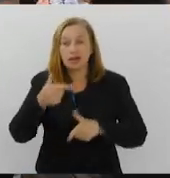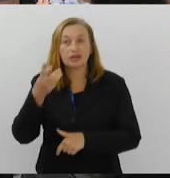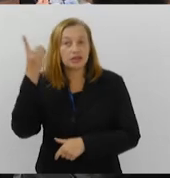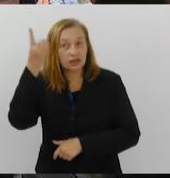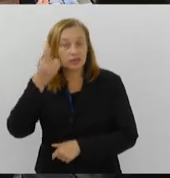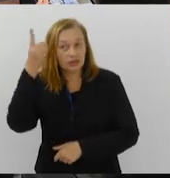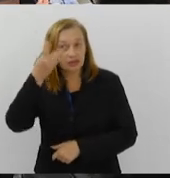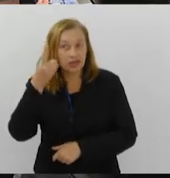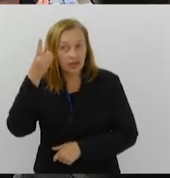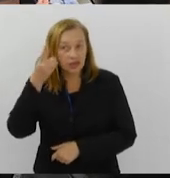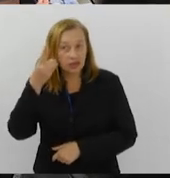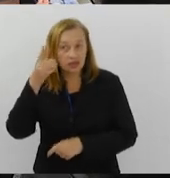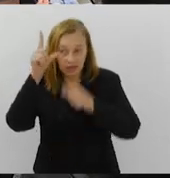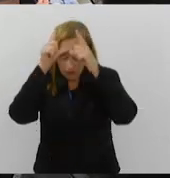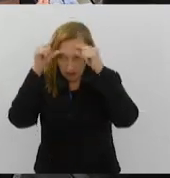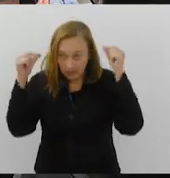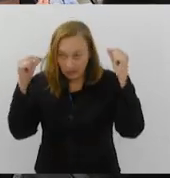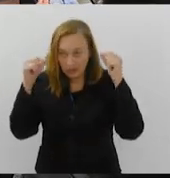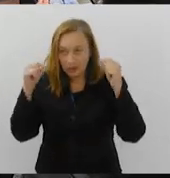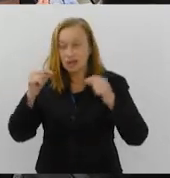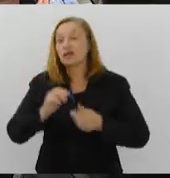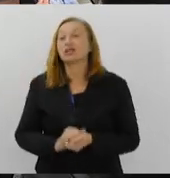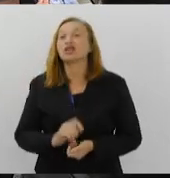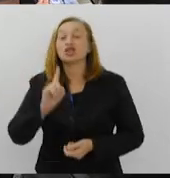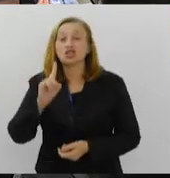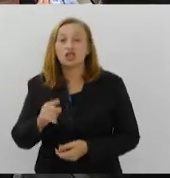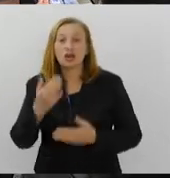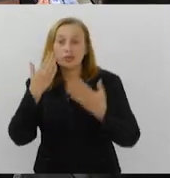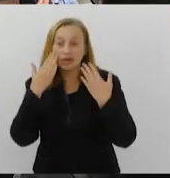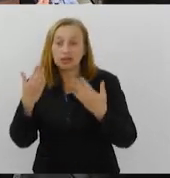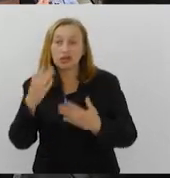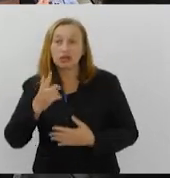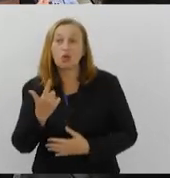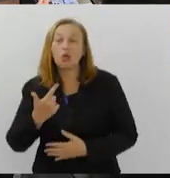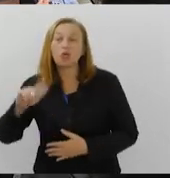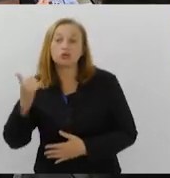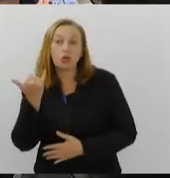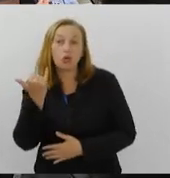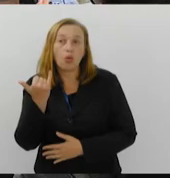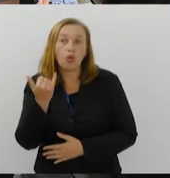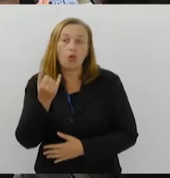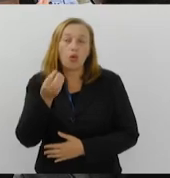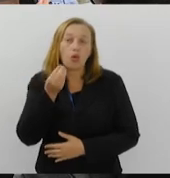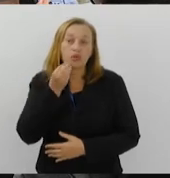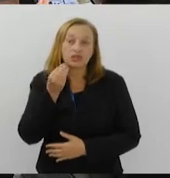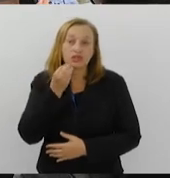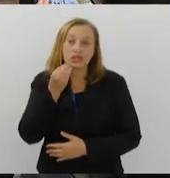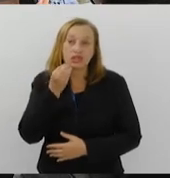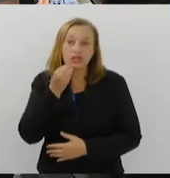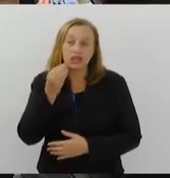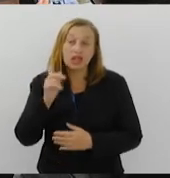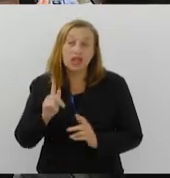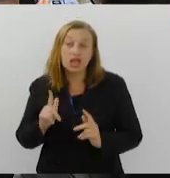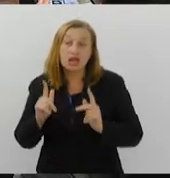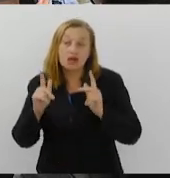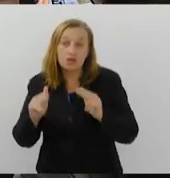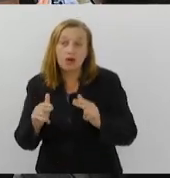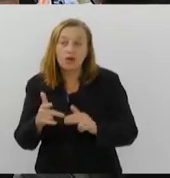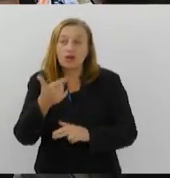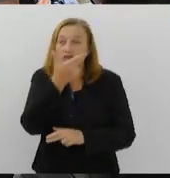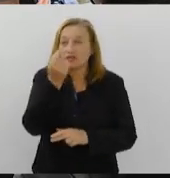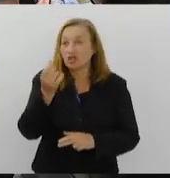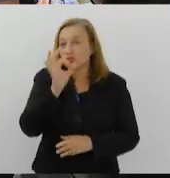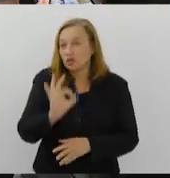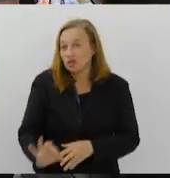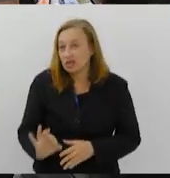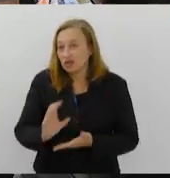enfermeira Rejane, já havia apresentado em outra oportunidade uma iniciativa muito semelhante, que destinava 20% dos